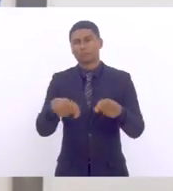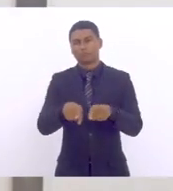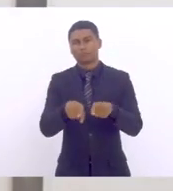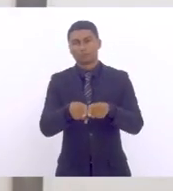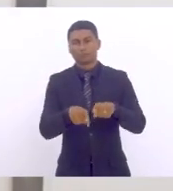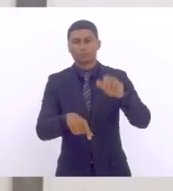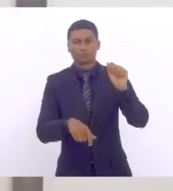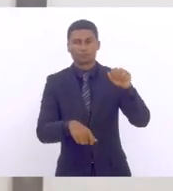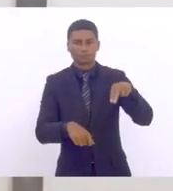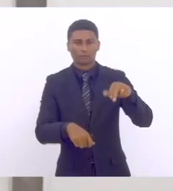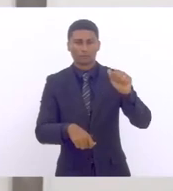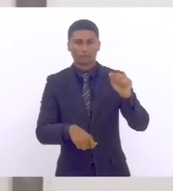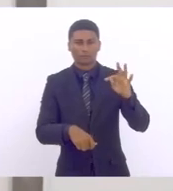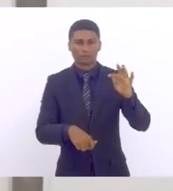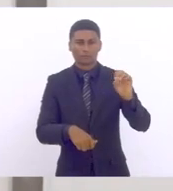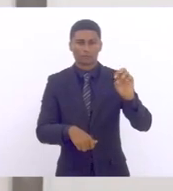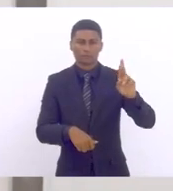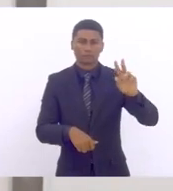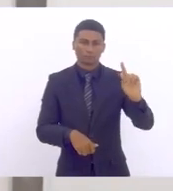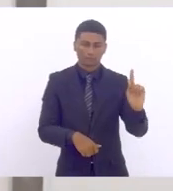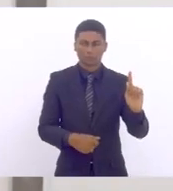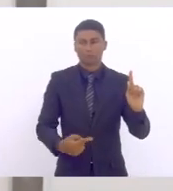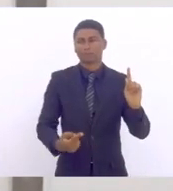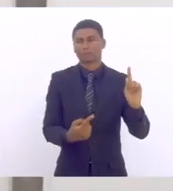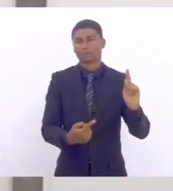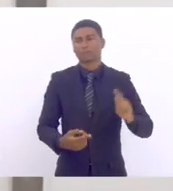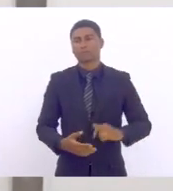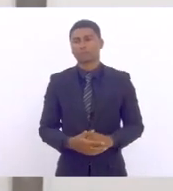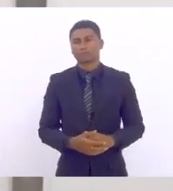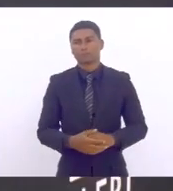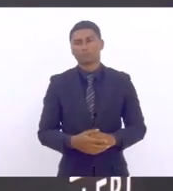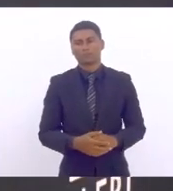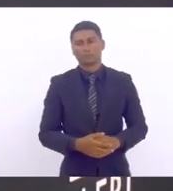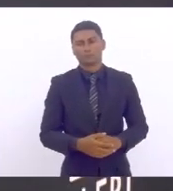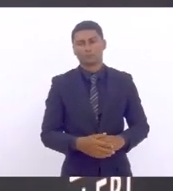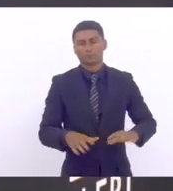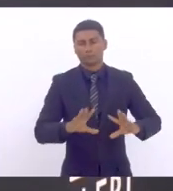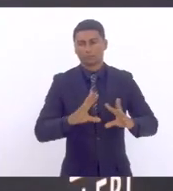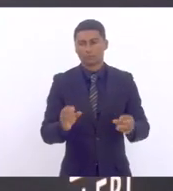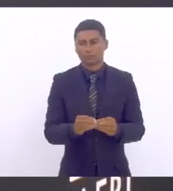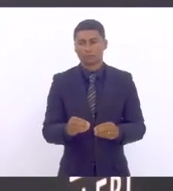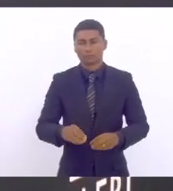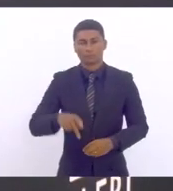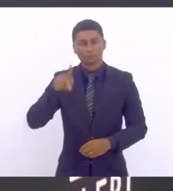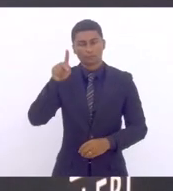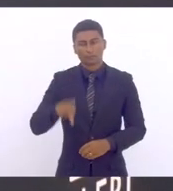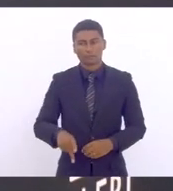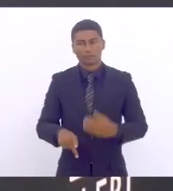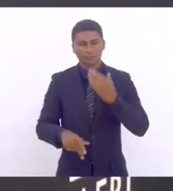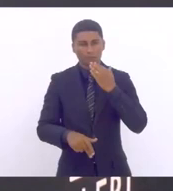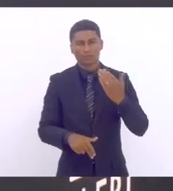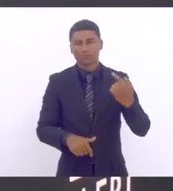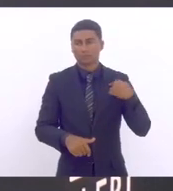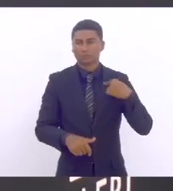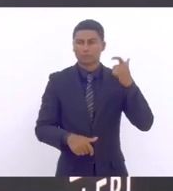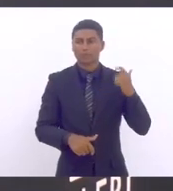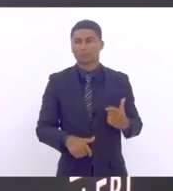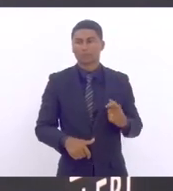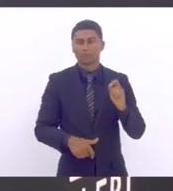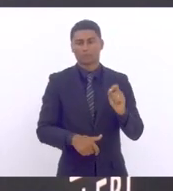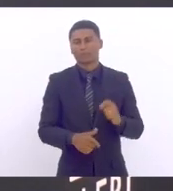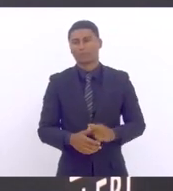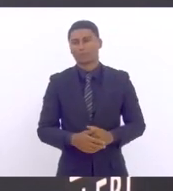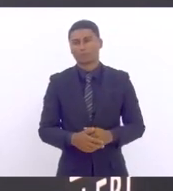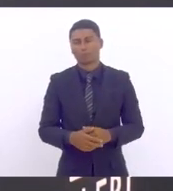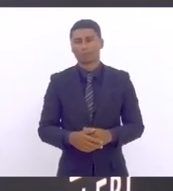que o Claudinho está conduzindo muito bem. Por fim, me foi pedido aqui pelo presidente Quinteiro que ressaltasse o que já foi